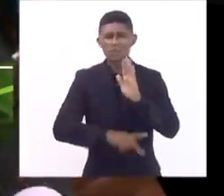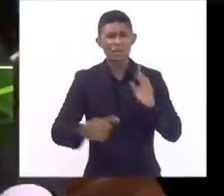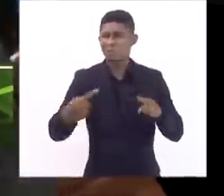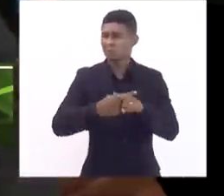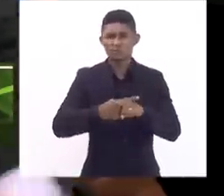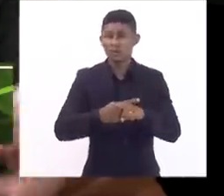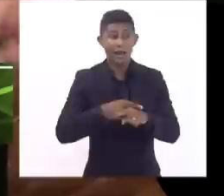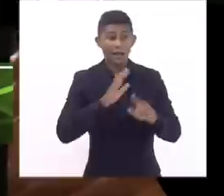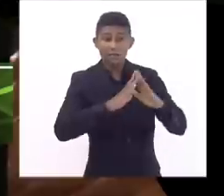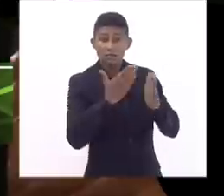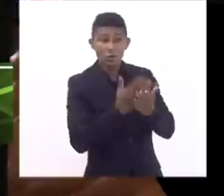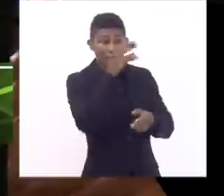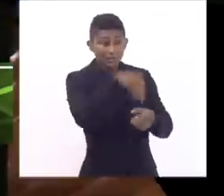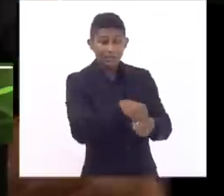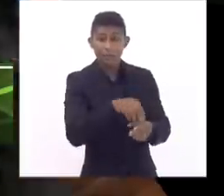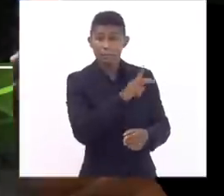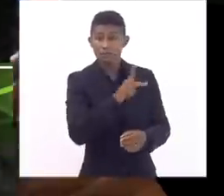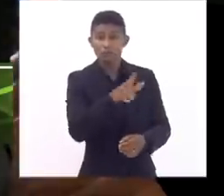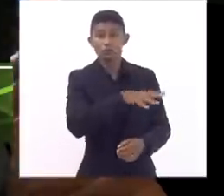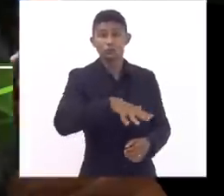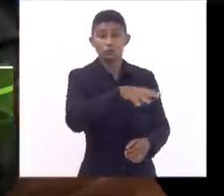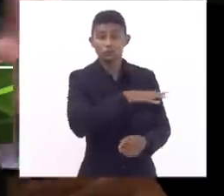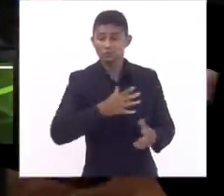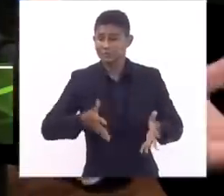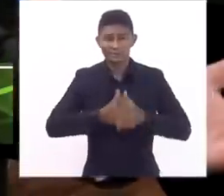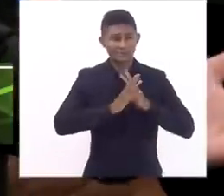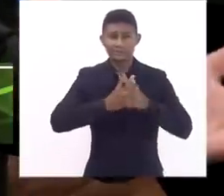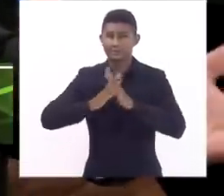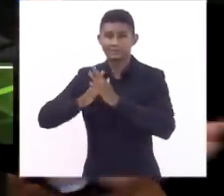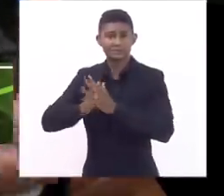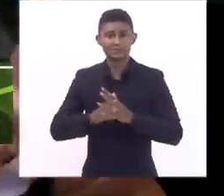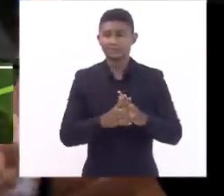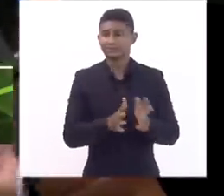sabem o que fazer, as direções das escolas não sabem o que fazer. É uma pena